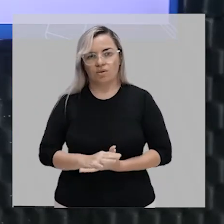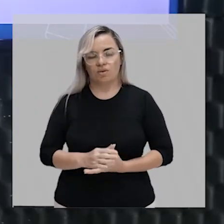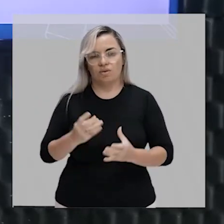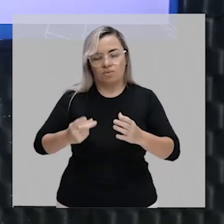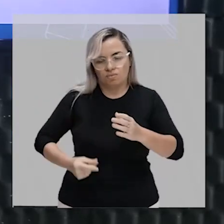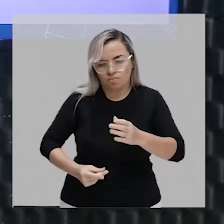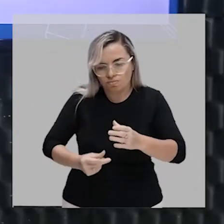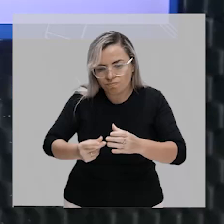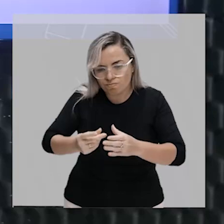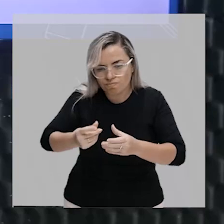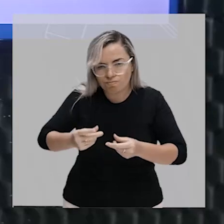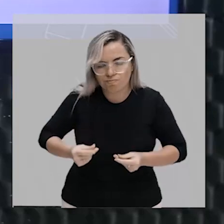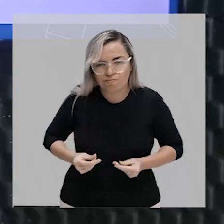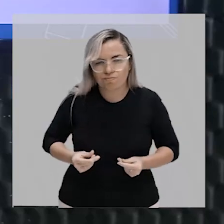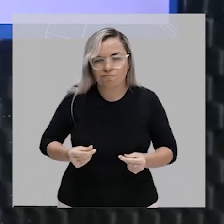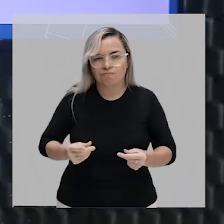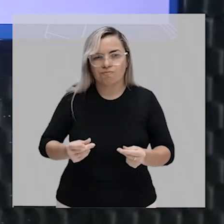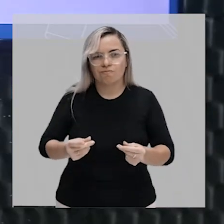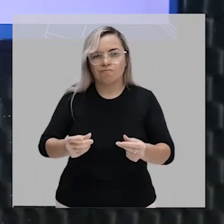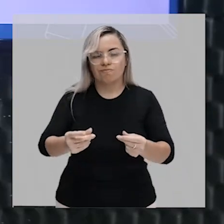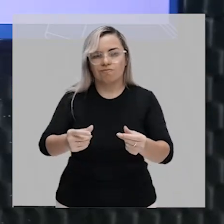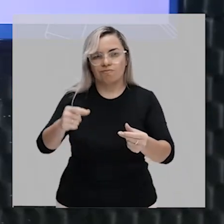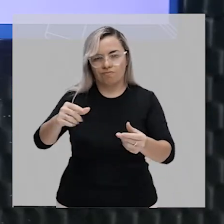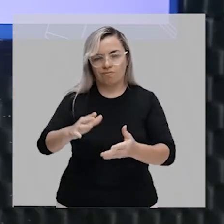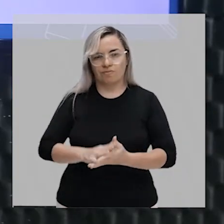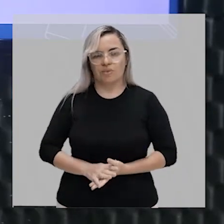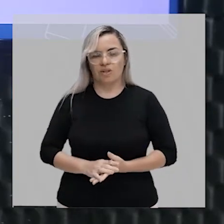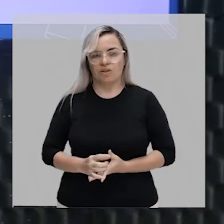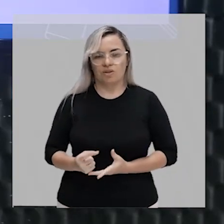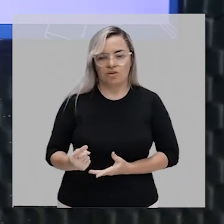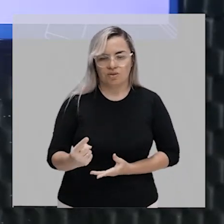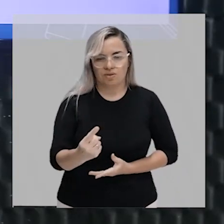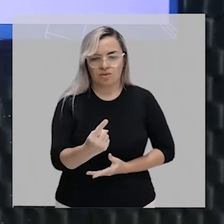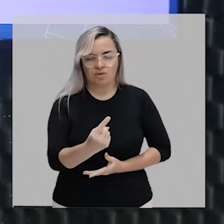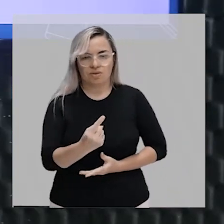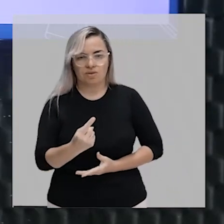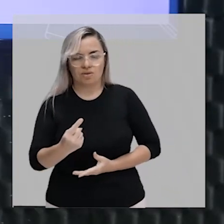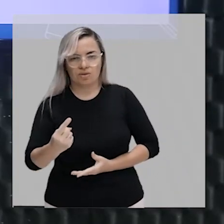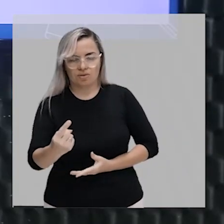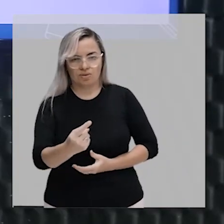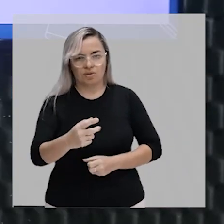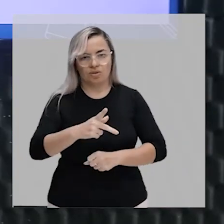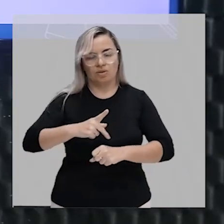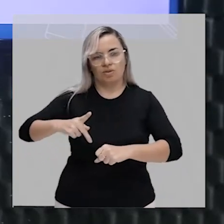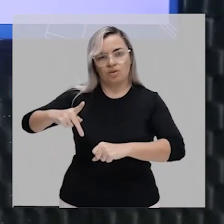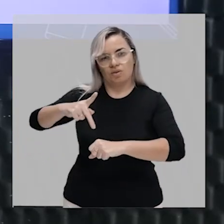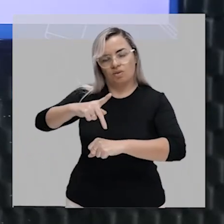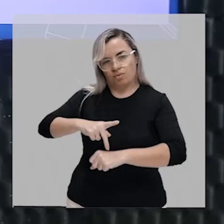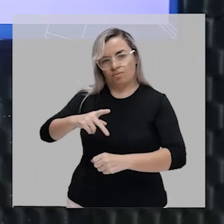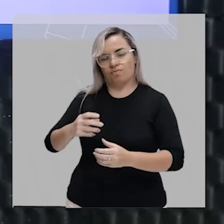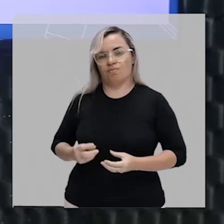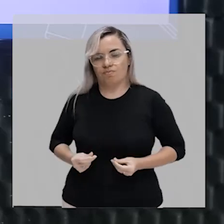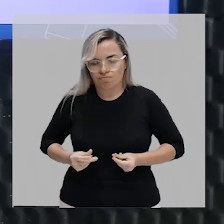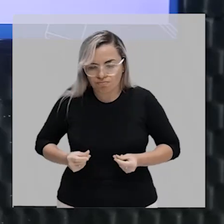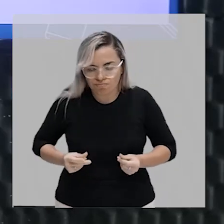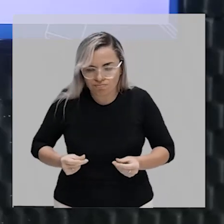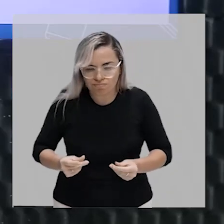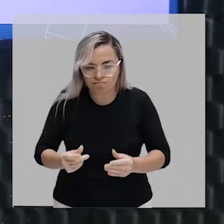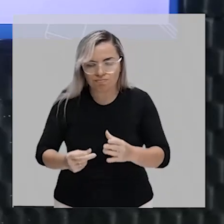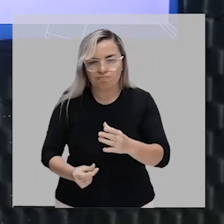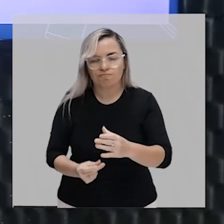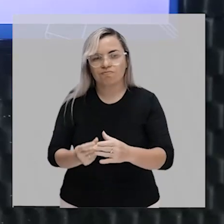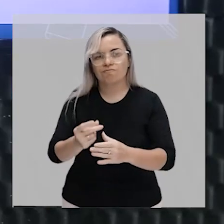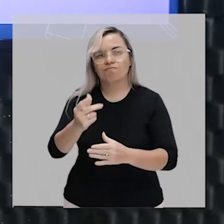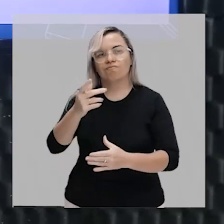capital financeiro de caráter monopolista, que esse capital financeiro, a partir da